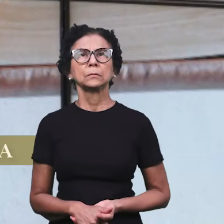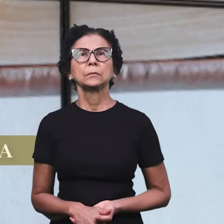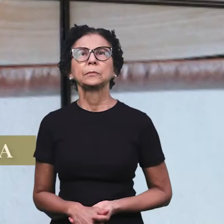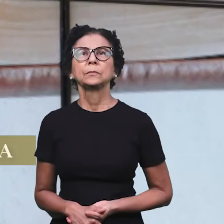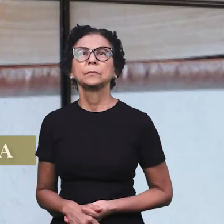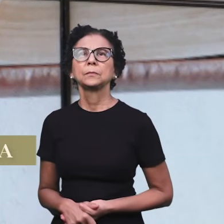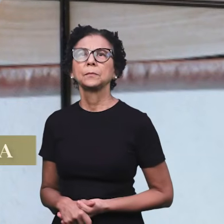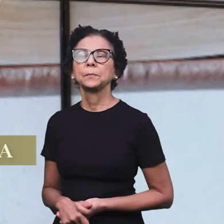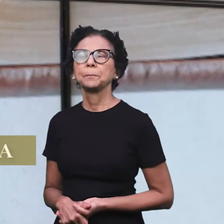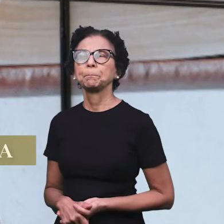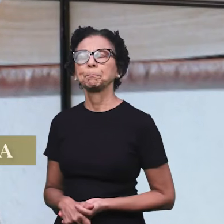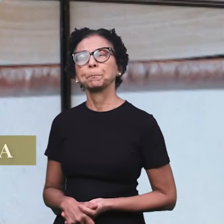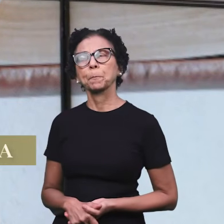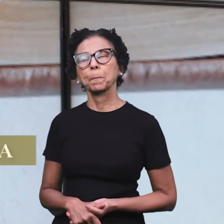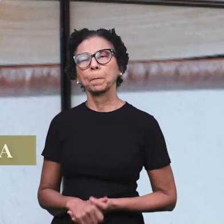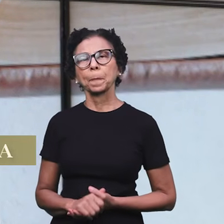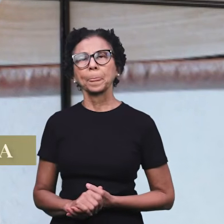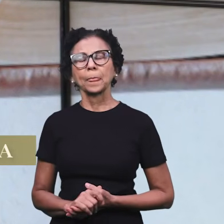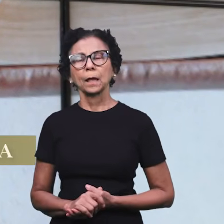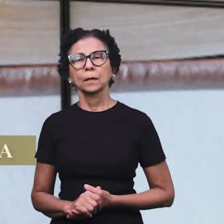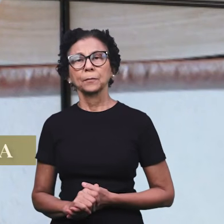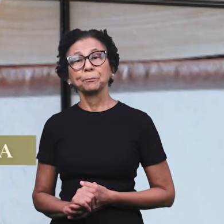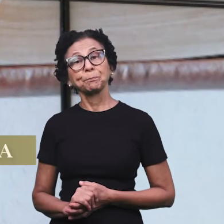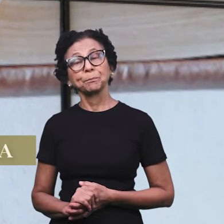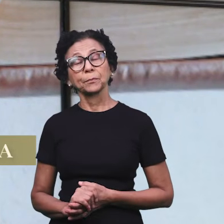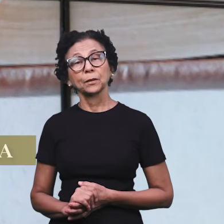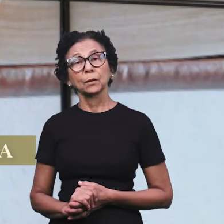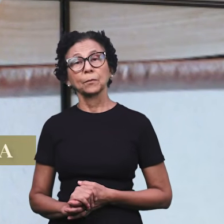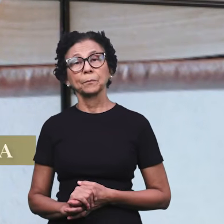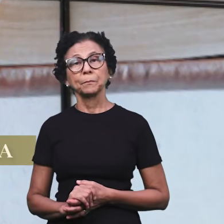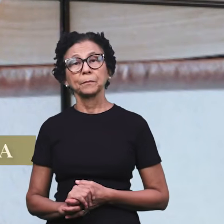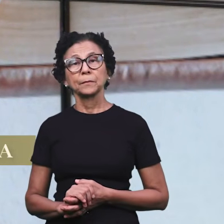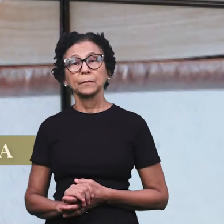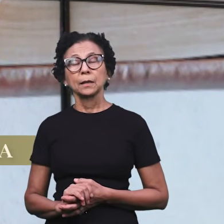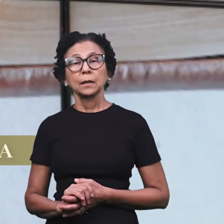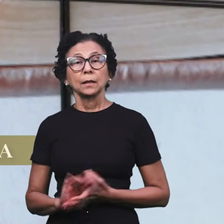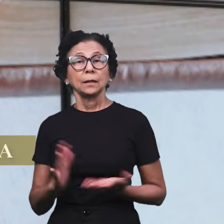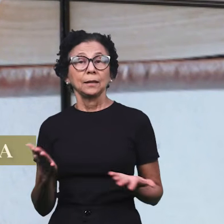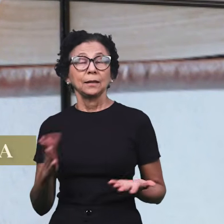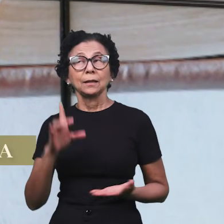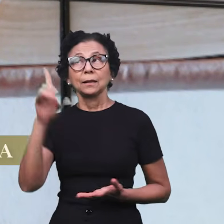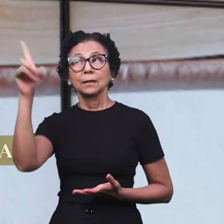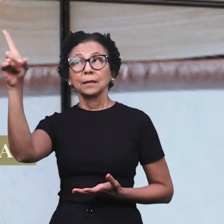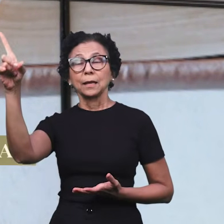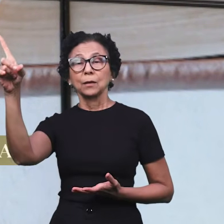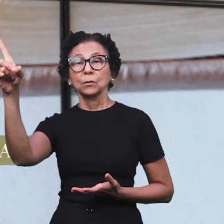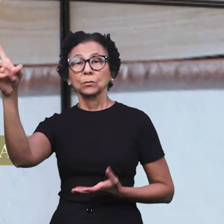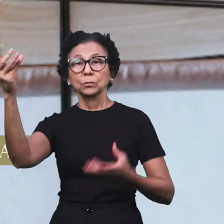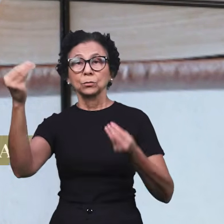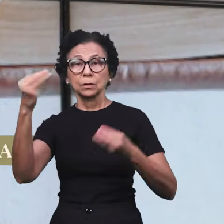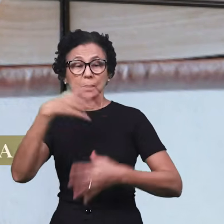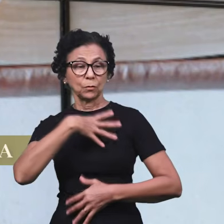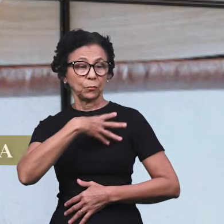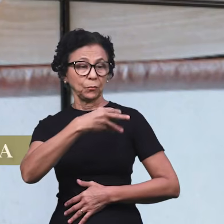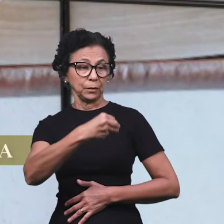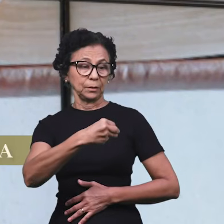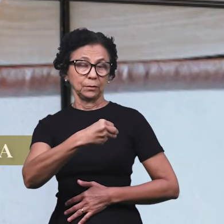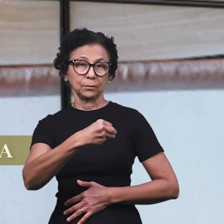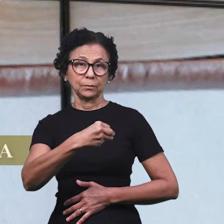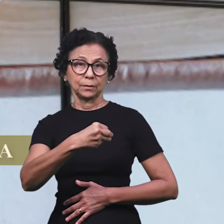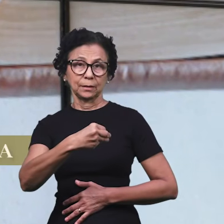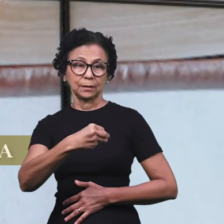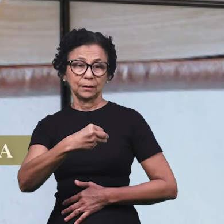de filhos, que é a herança do Senhor. E se a herança do Senhor, que a herança que o Senhor nos deu, é uma riqueza que o Senhor nos